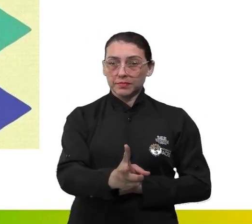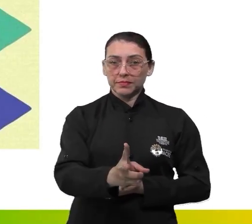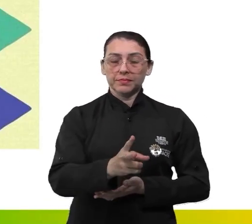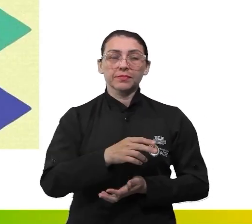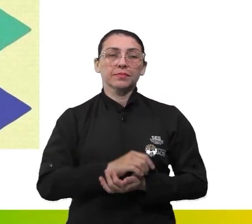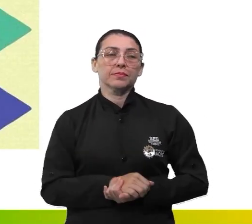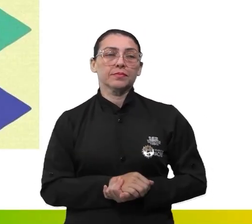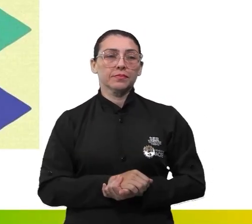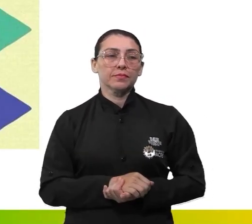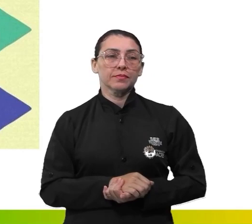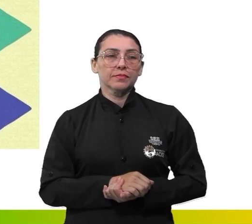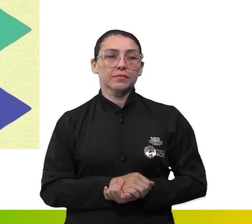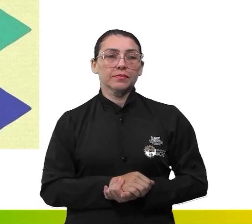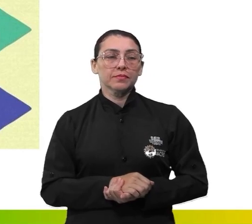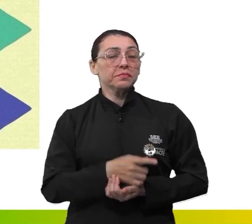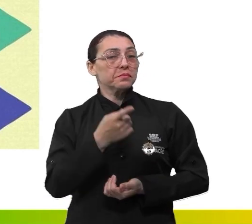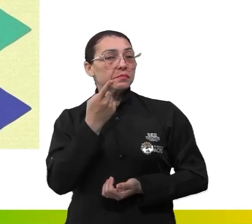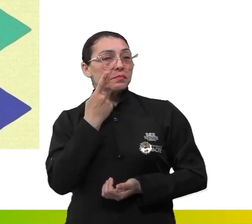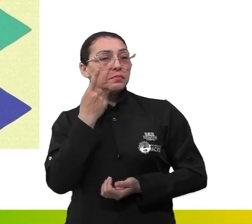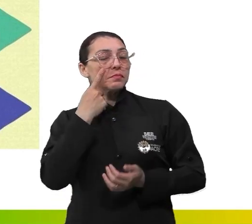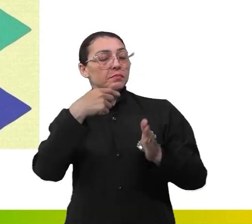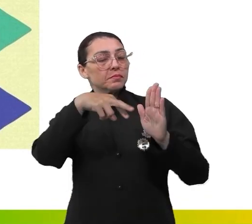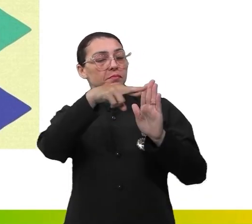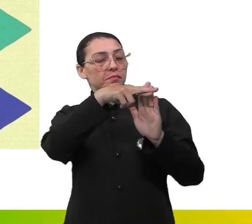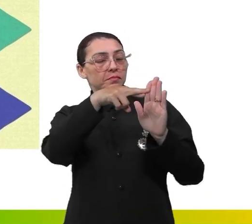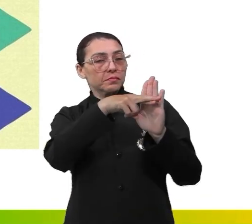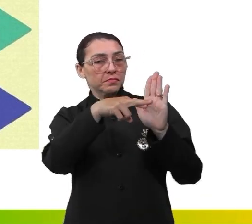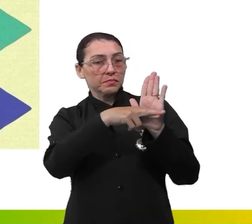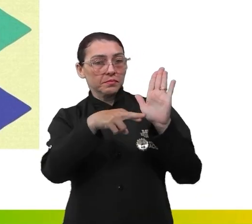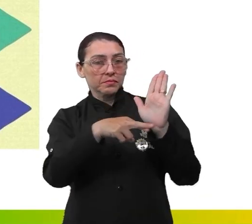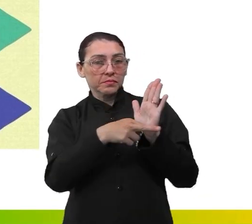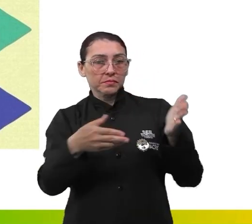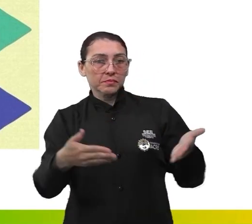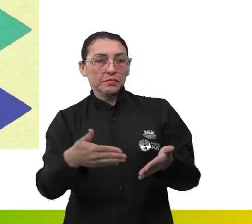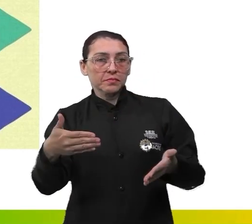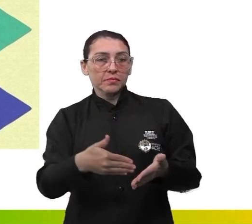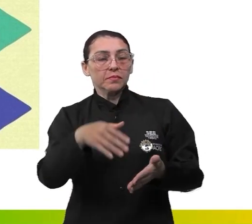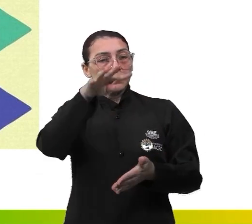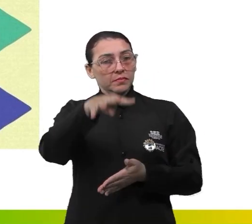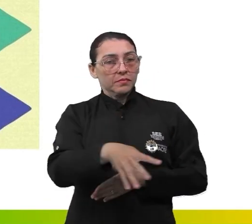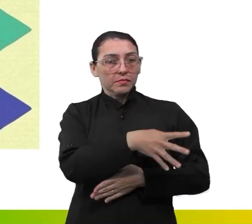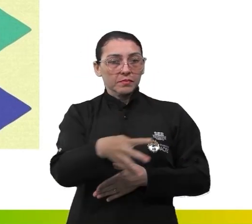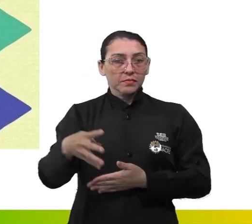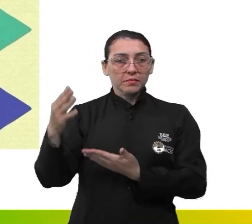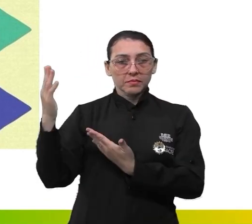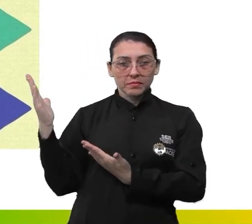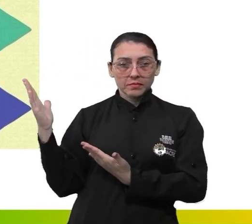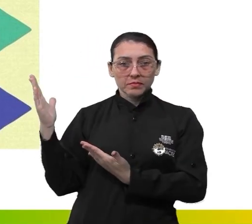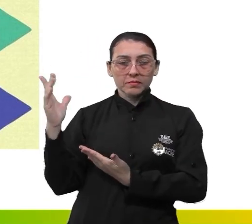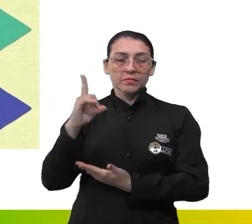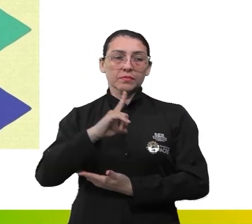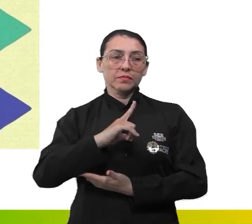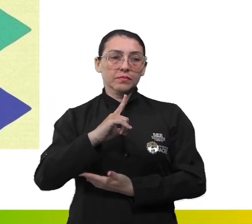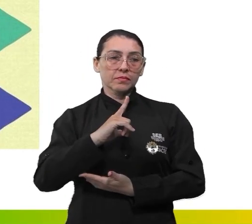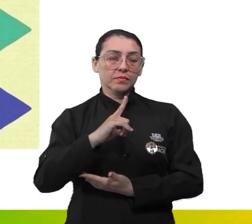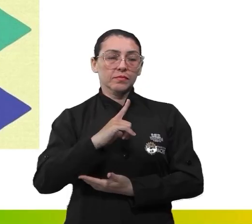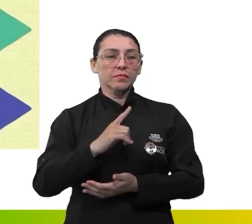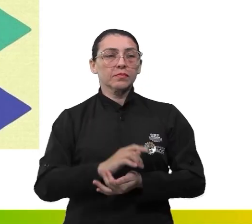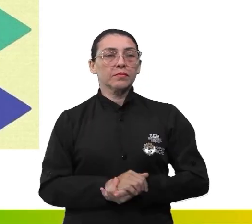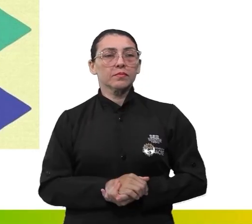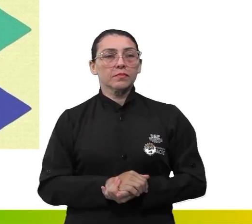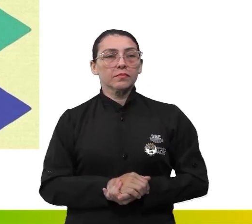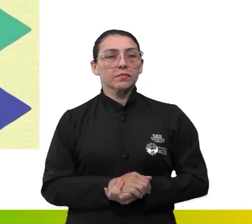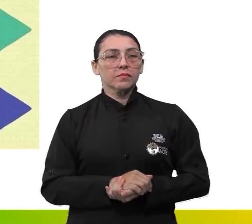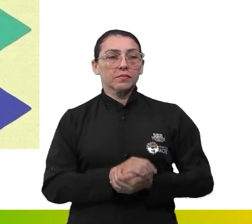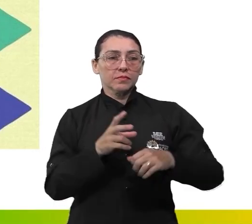Continuando. Observe as regras do presente contínuo no quadro a seguir. Nós temos aqui